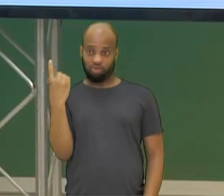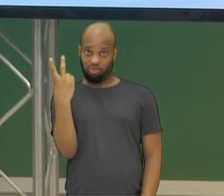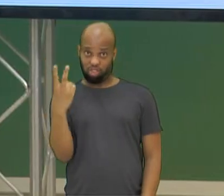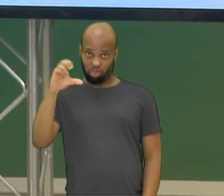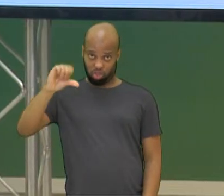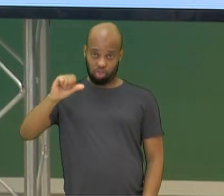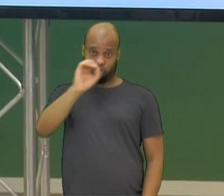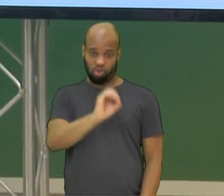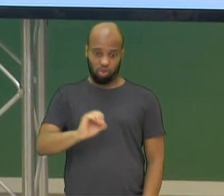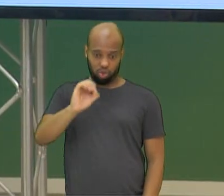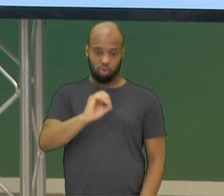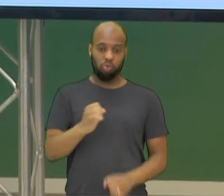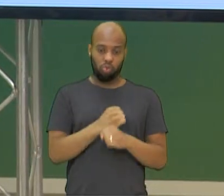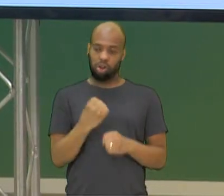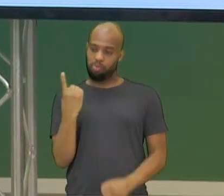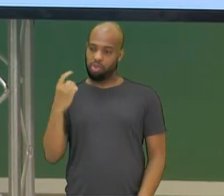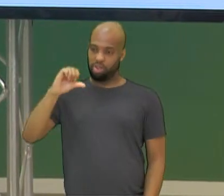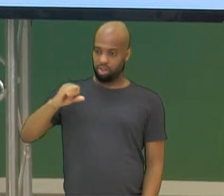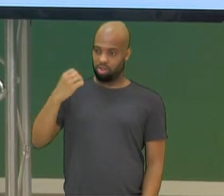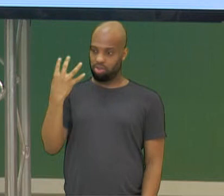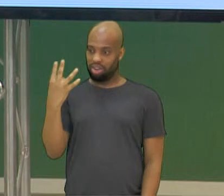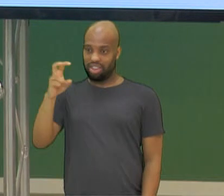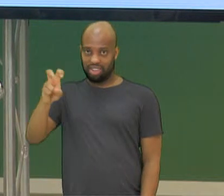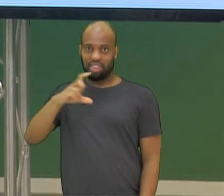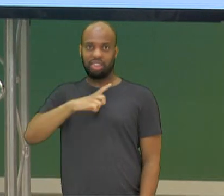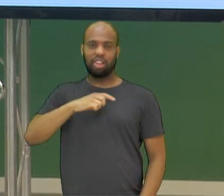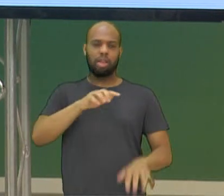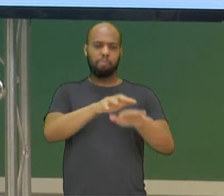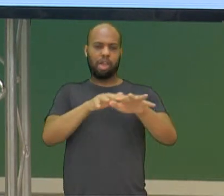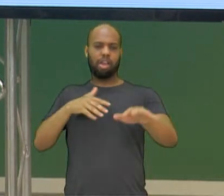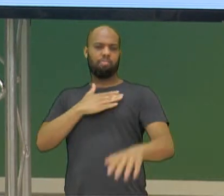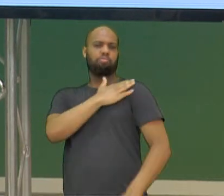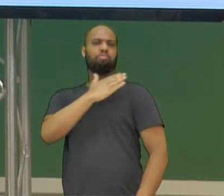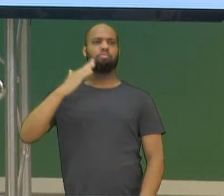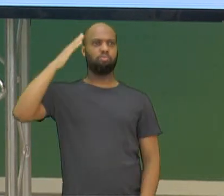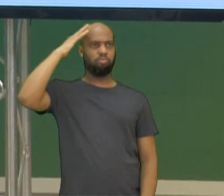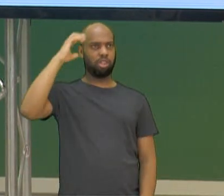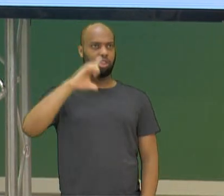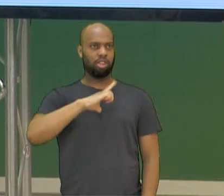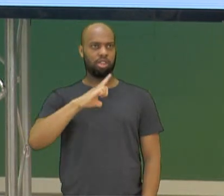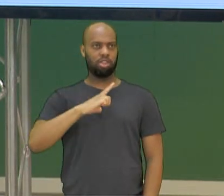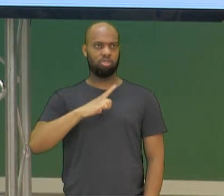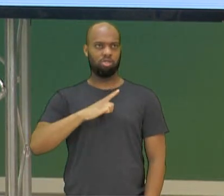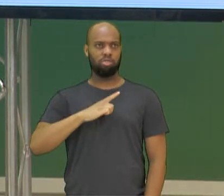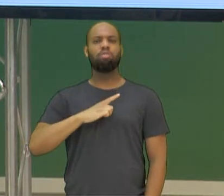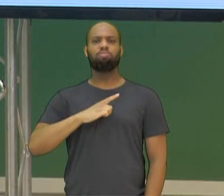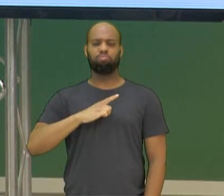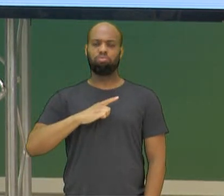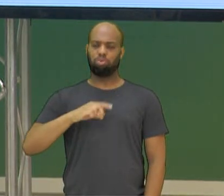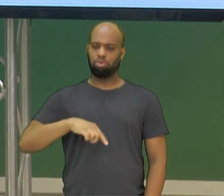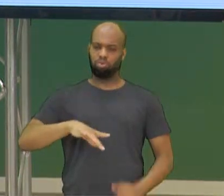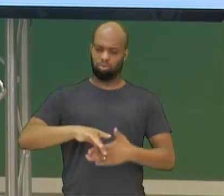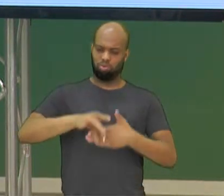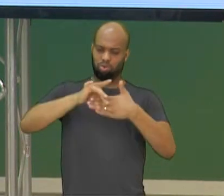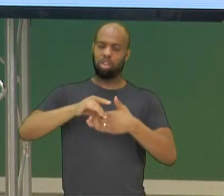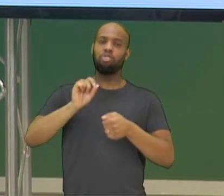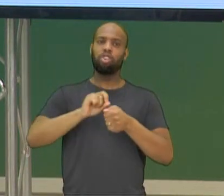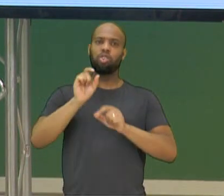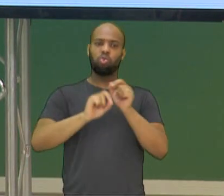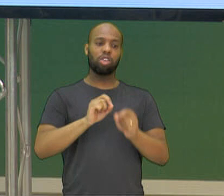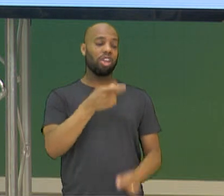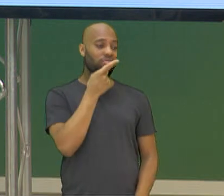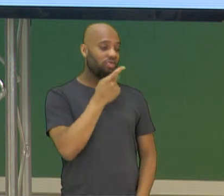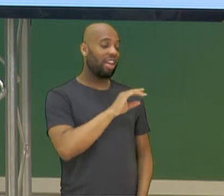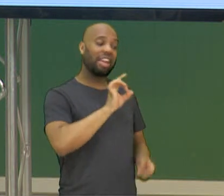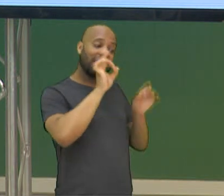de outubro de 1945, tropas lideradas pelo general Góes Monteiro forçam Getúlio Vargas a